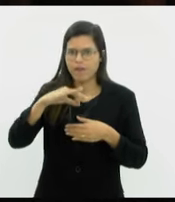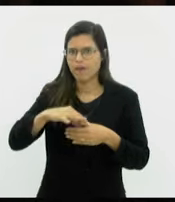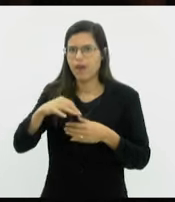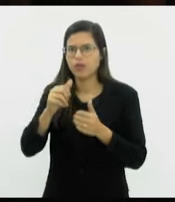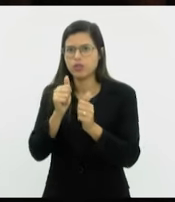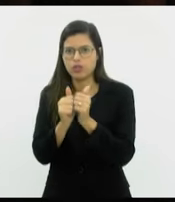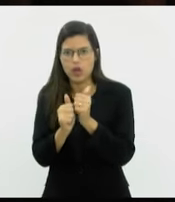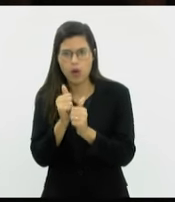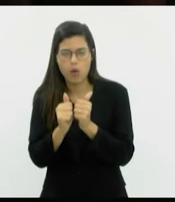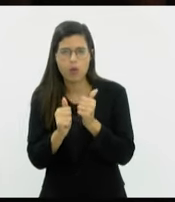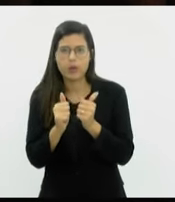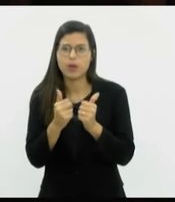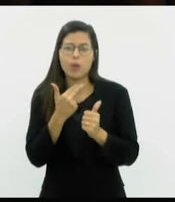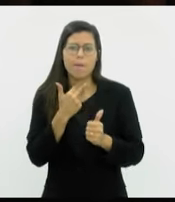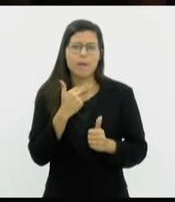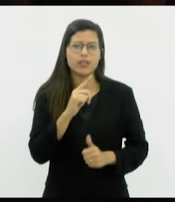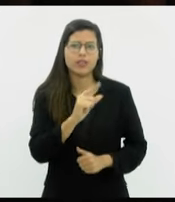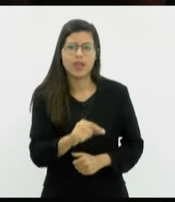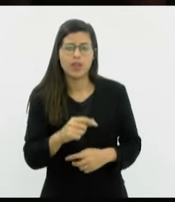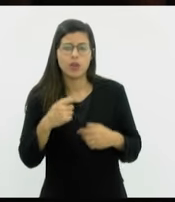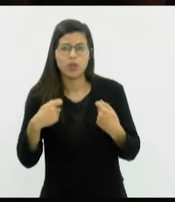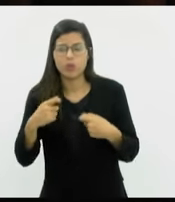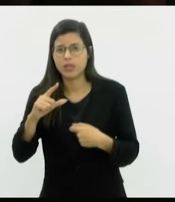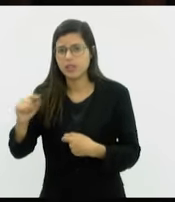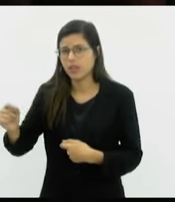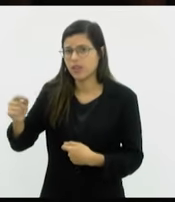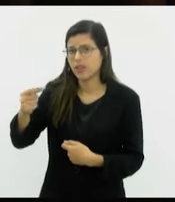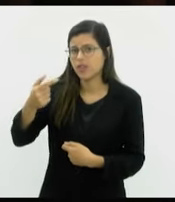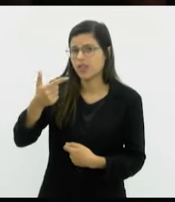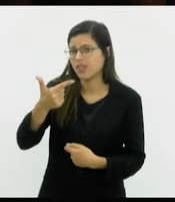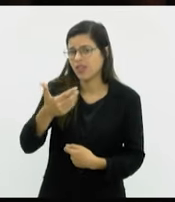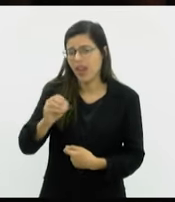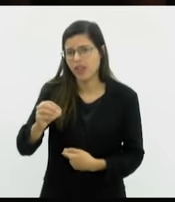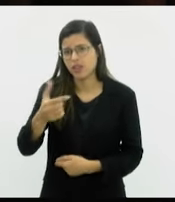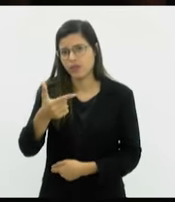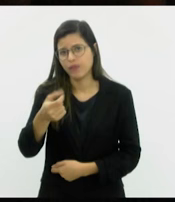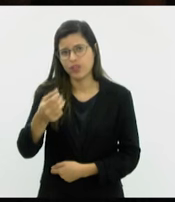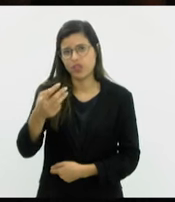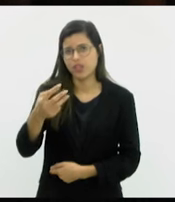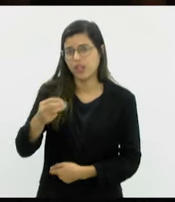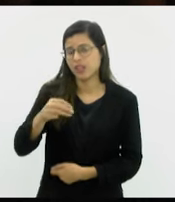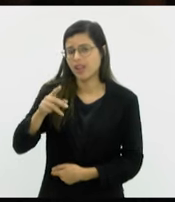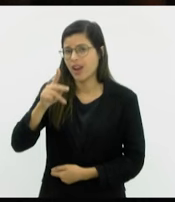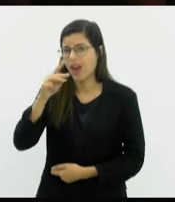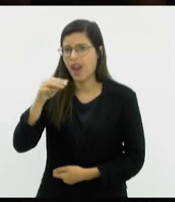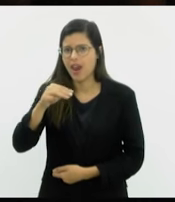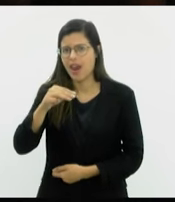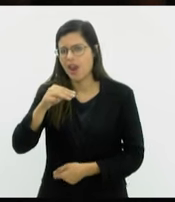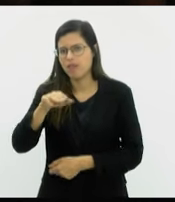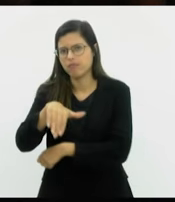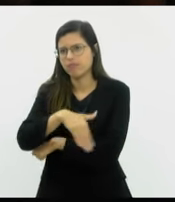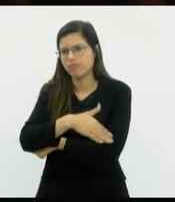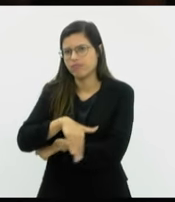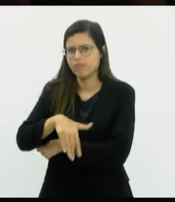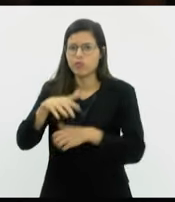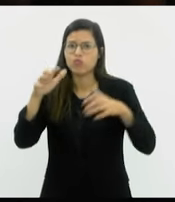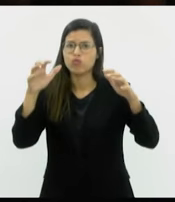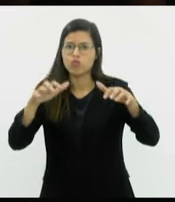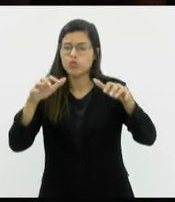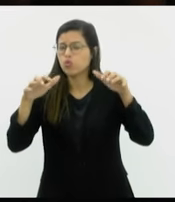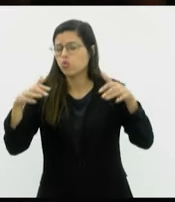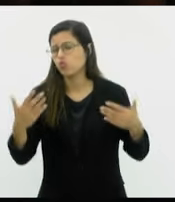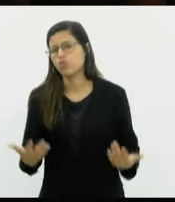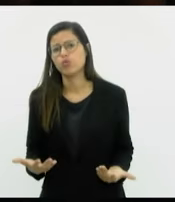quando sai tem que andar 10, 15, 20 ou 30 quilômetros numa estrada de chão, muitas vezes num período chuvoso,